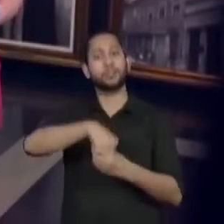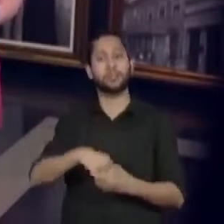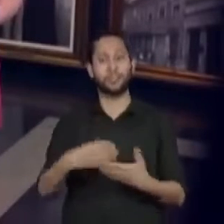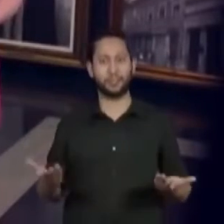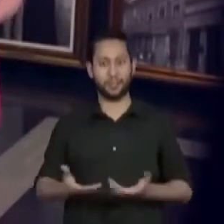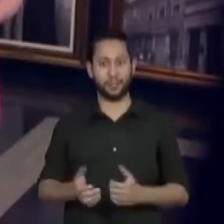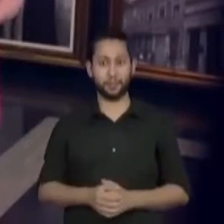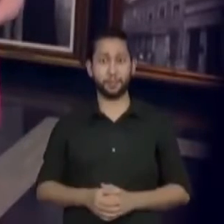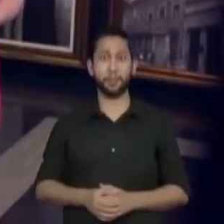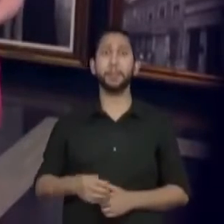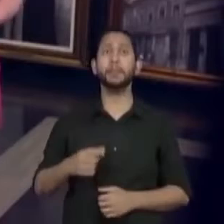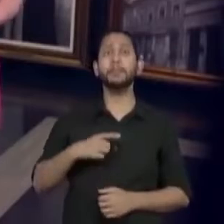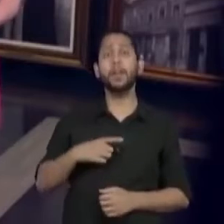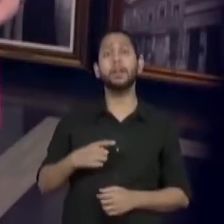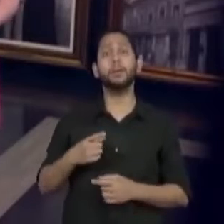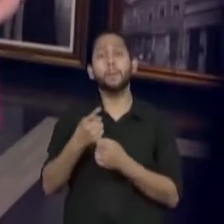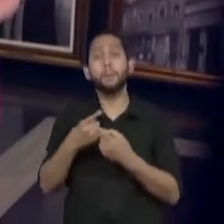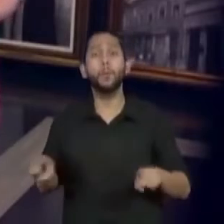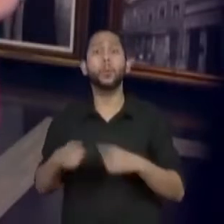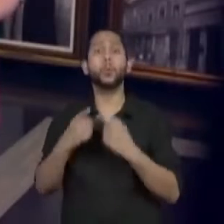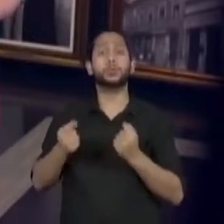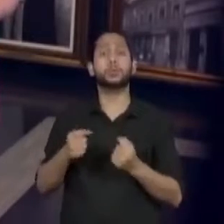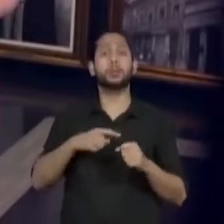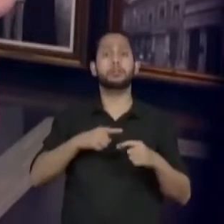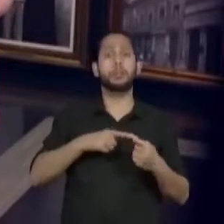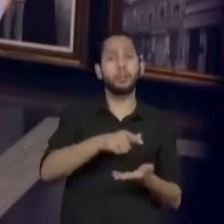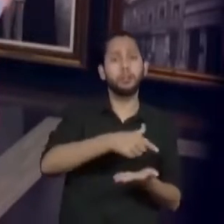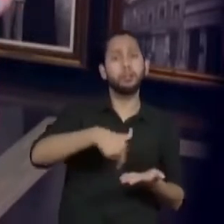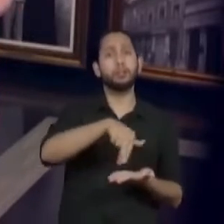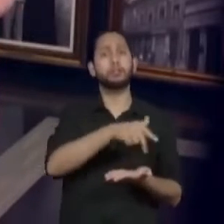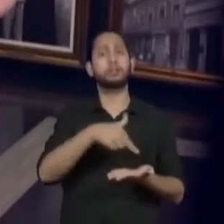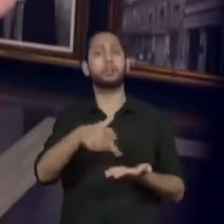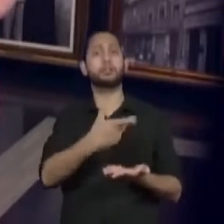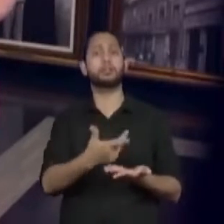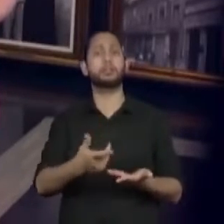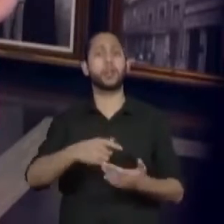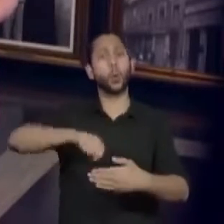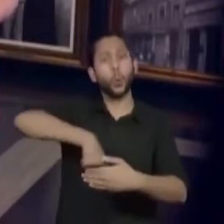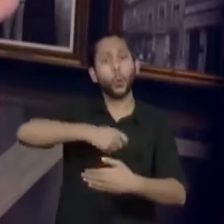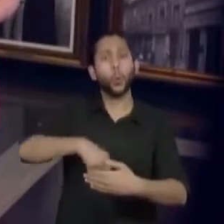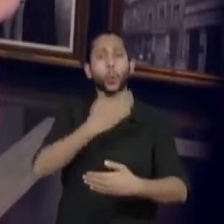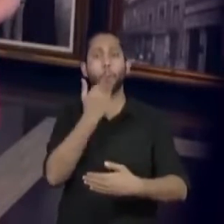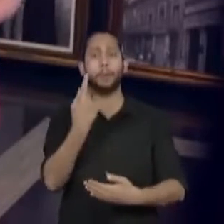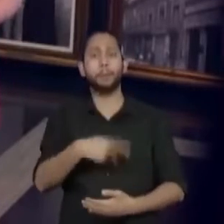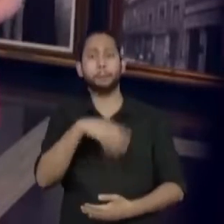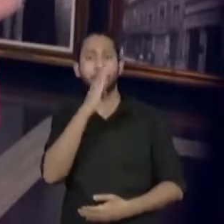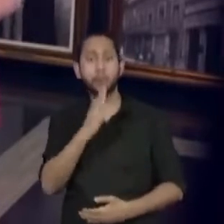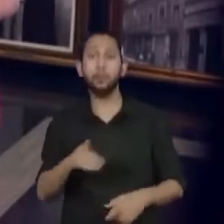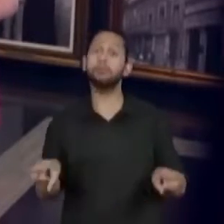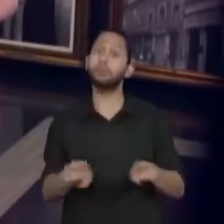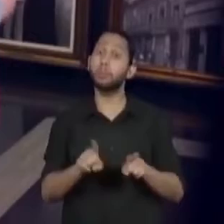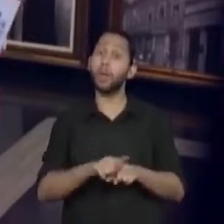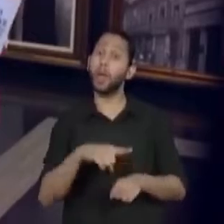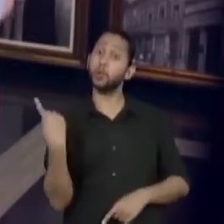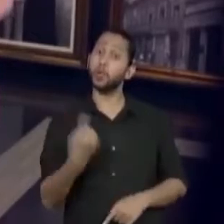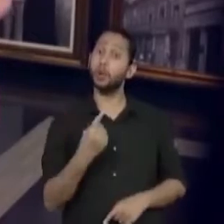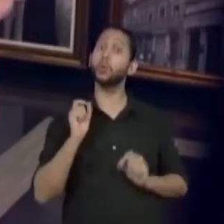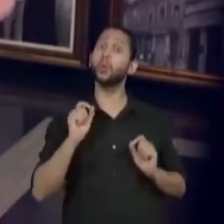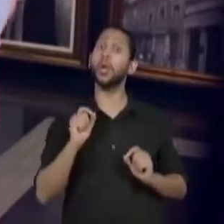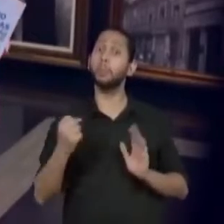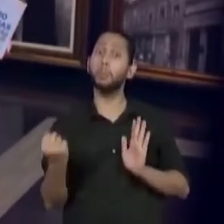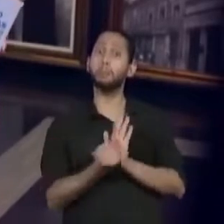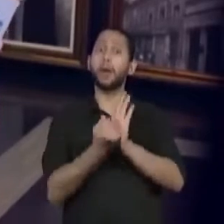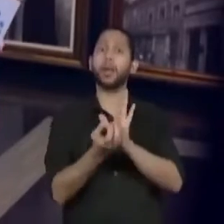na música, nas danças, na culinária e presente no nosso futebol. Muito bacana.